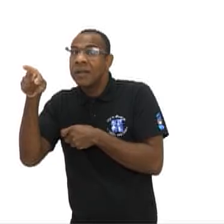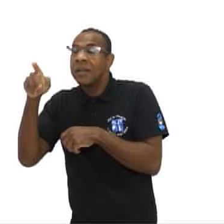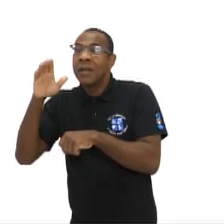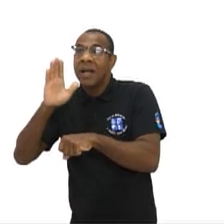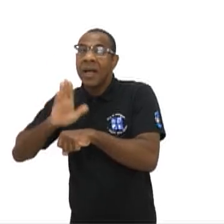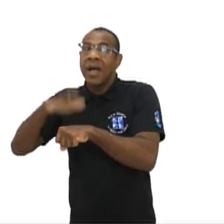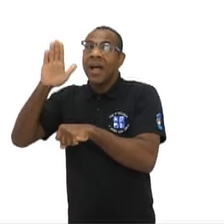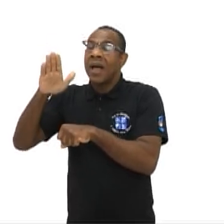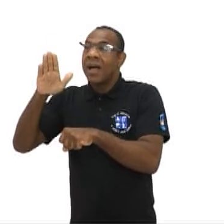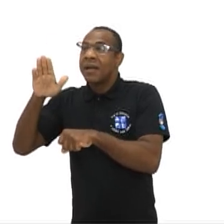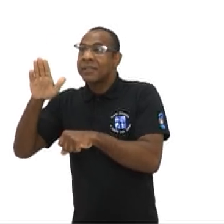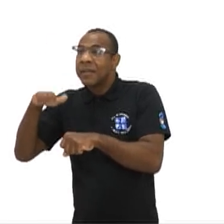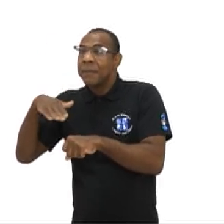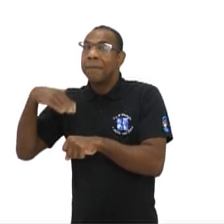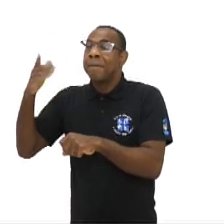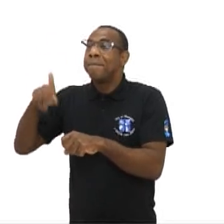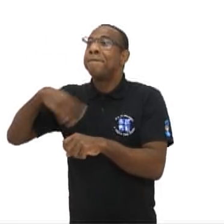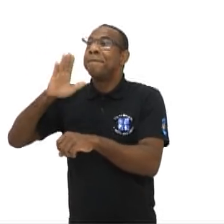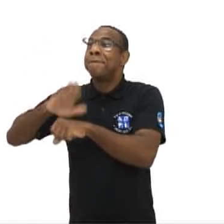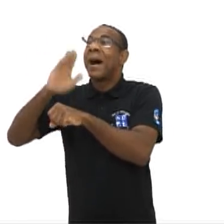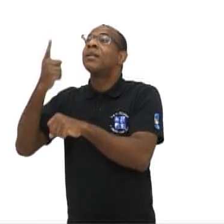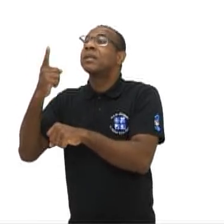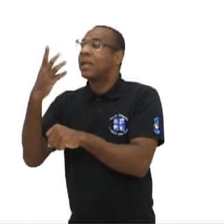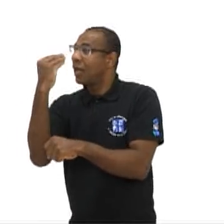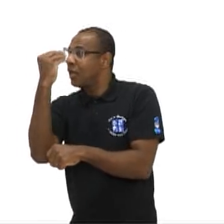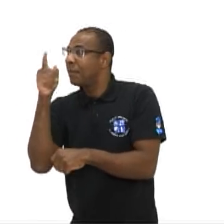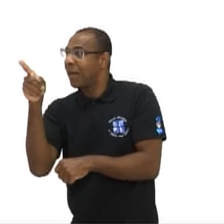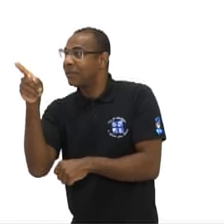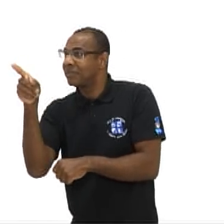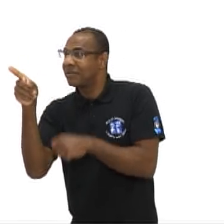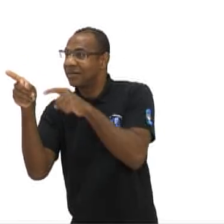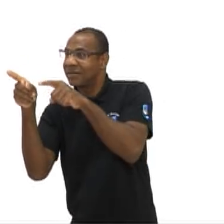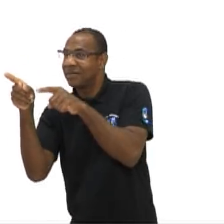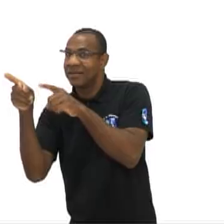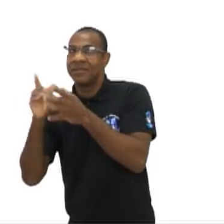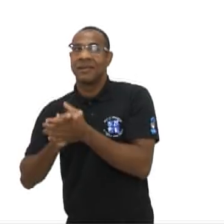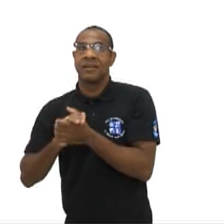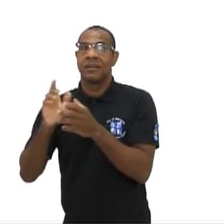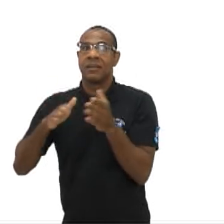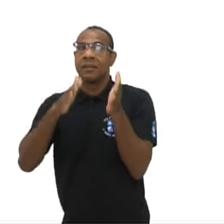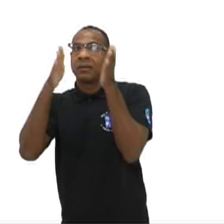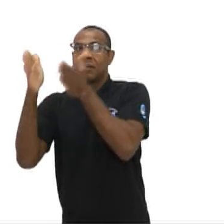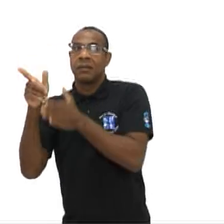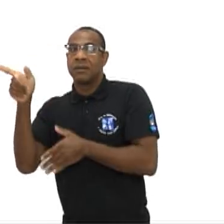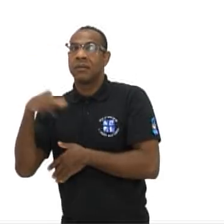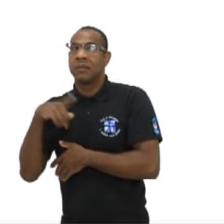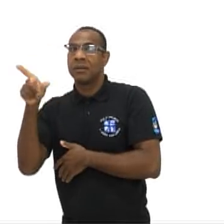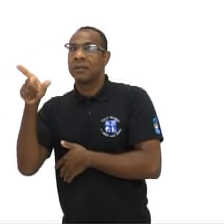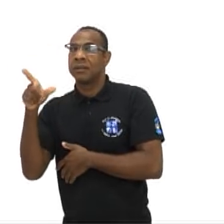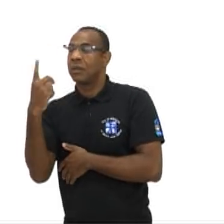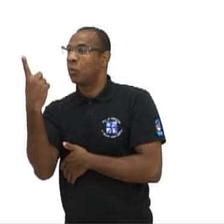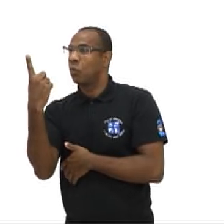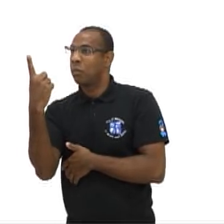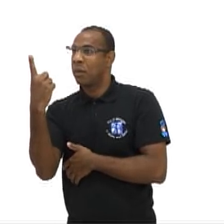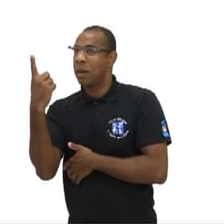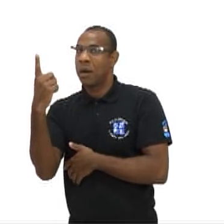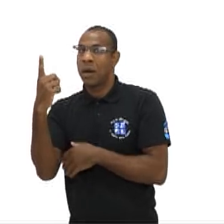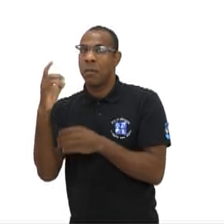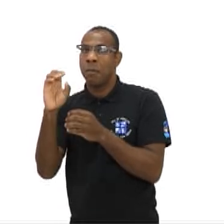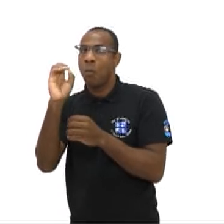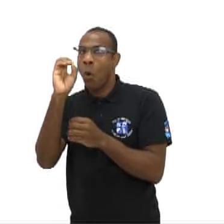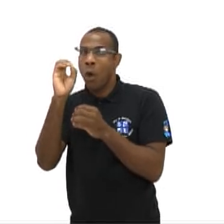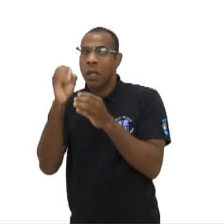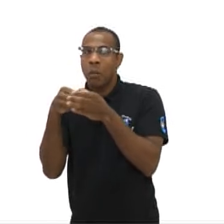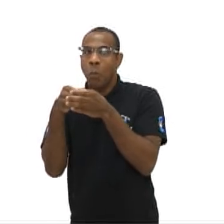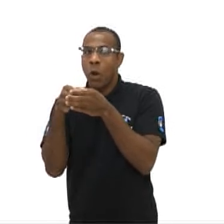da própria bonequinha, 3 imagens. Vamos pegar ali, no próximo caso. Temos ali, então, uma bolinha, que é a referência,